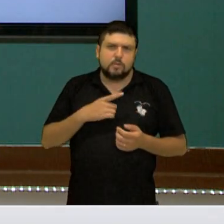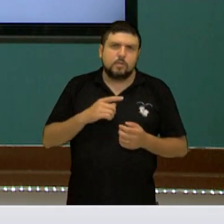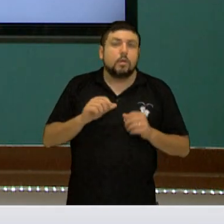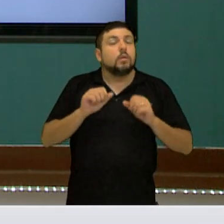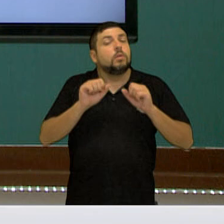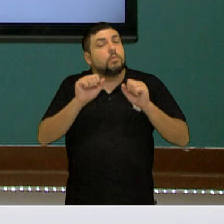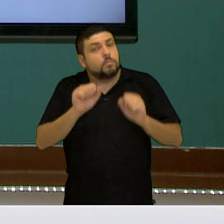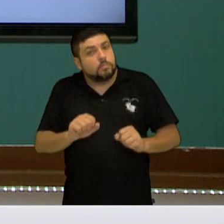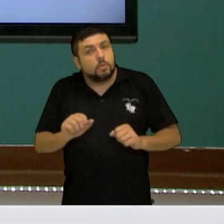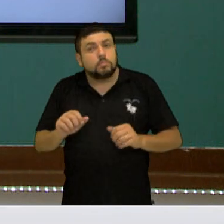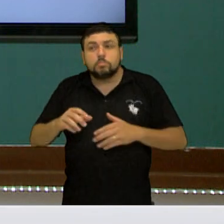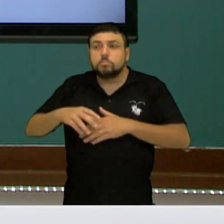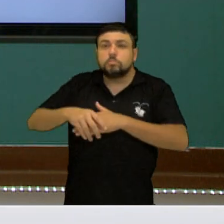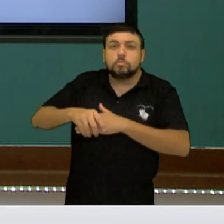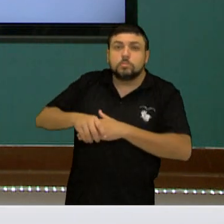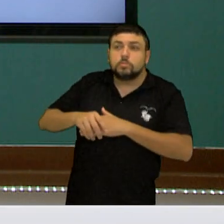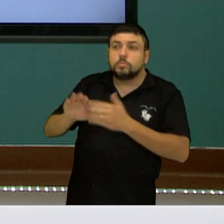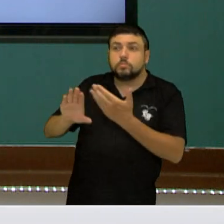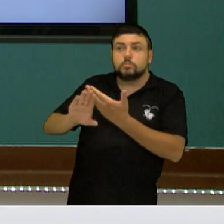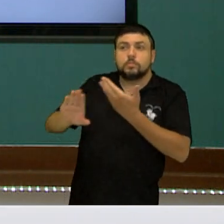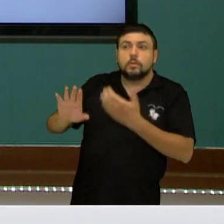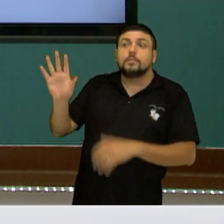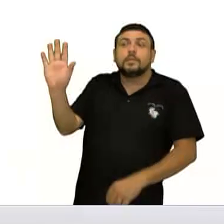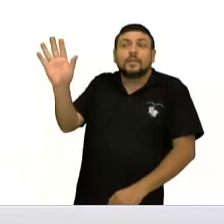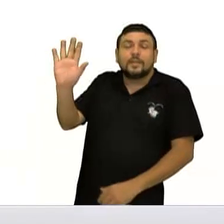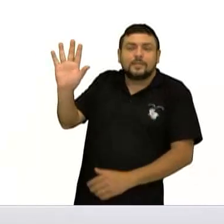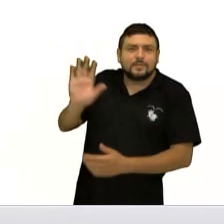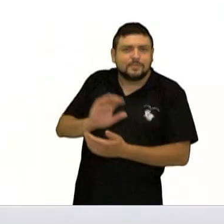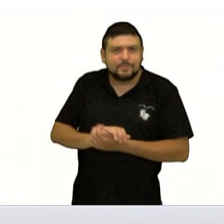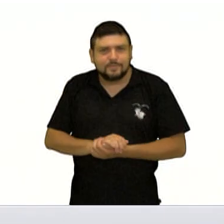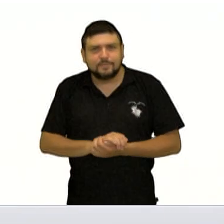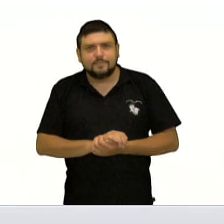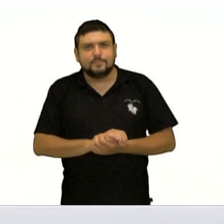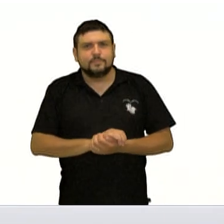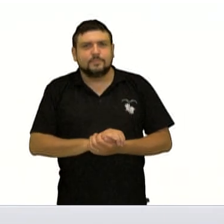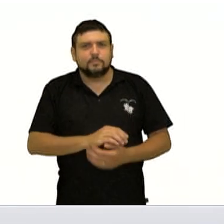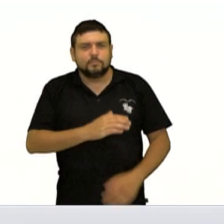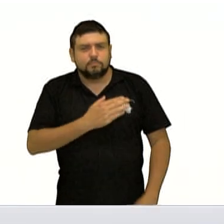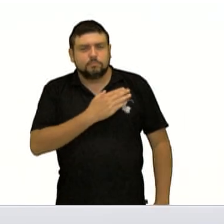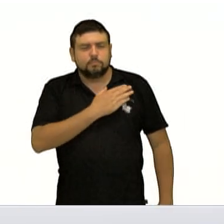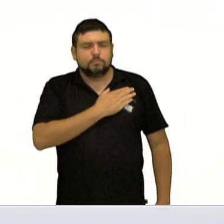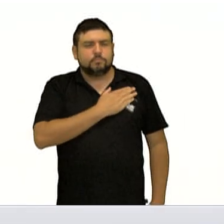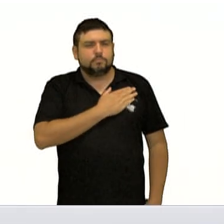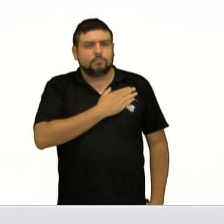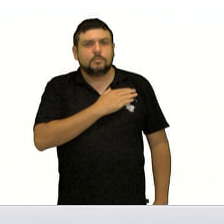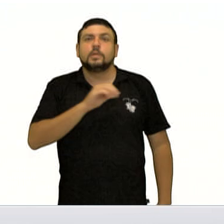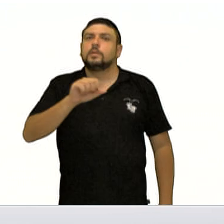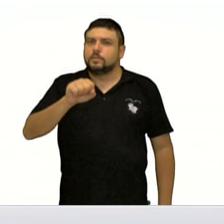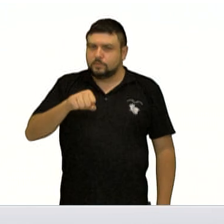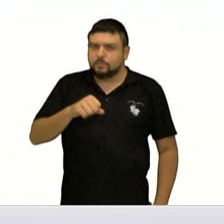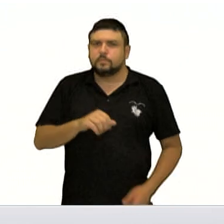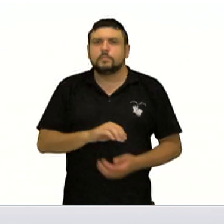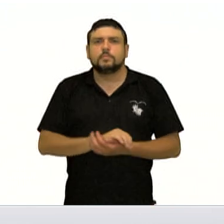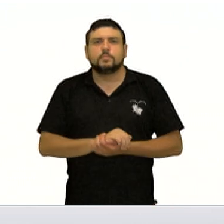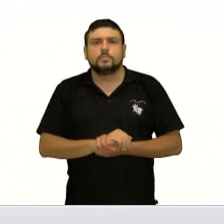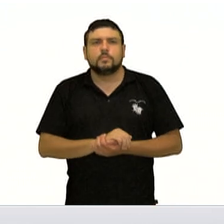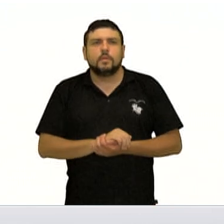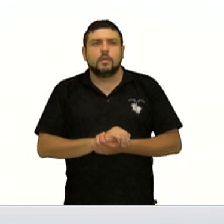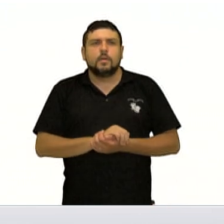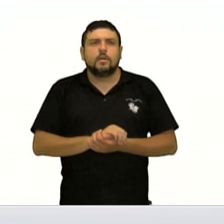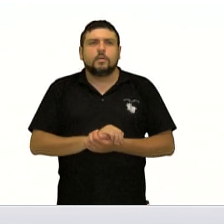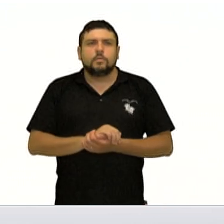um cumprimento sem contato físico, ó. Uma boa ideia. Mão no coração? Sim, nós vimos, né? O